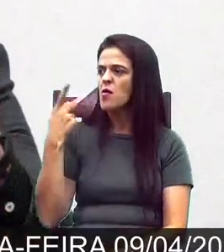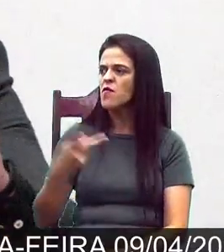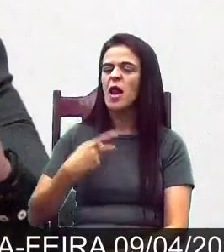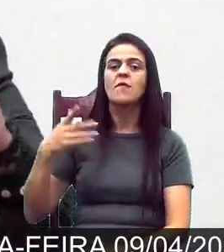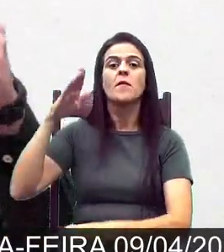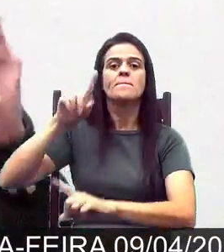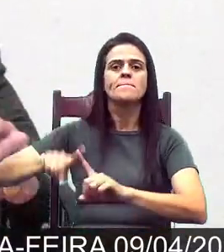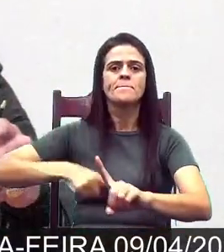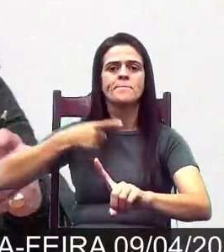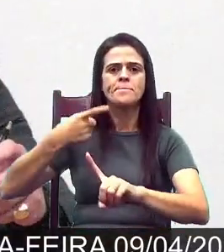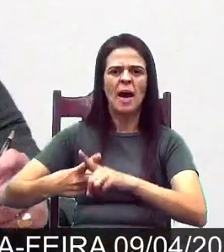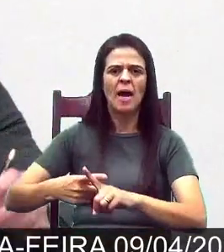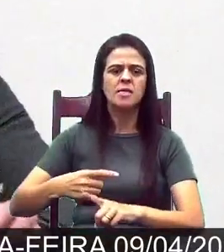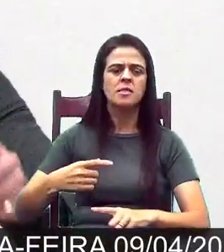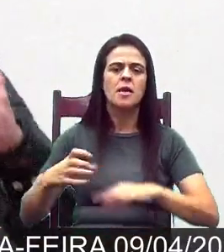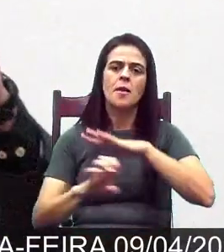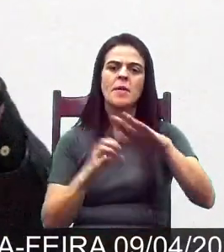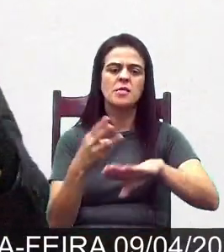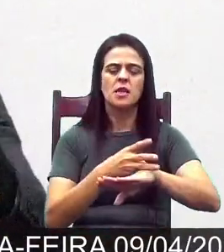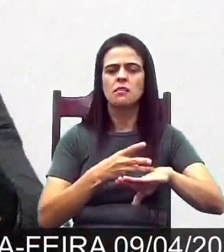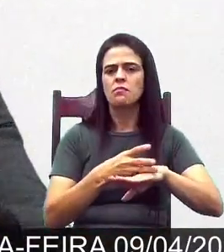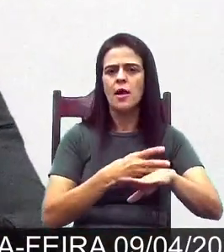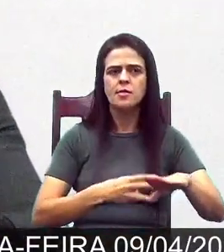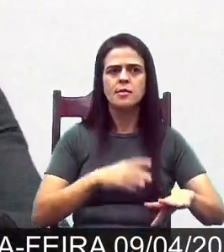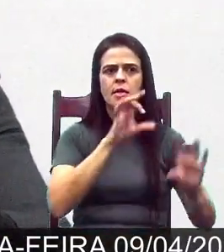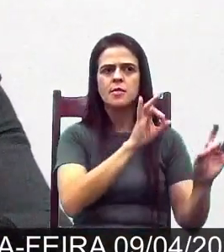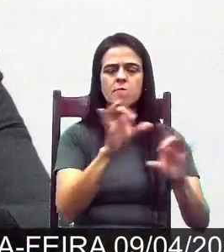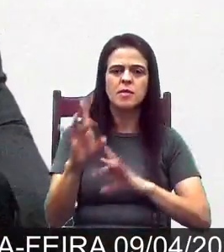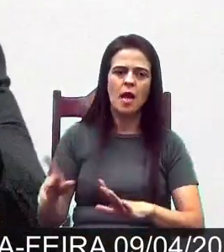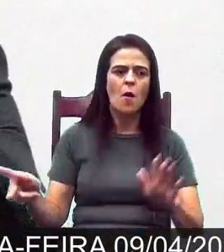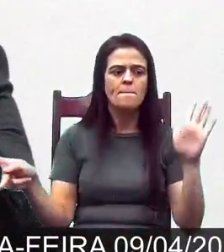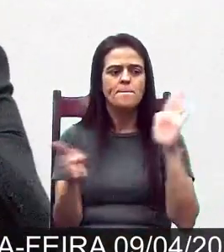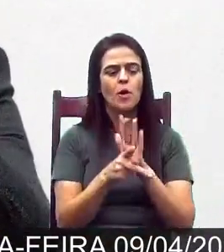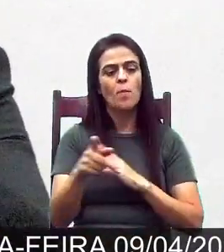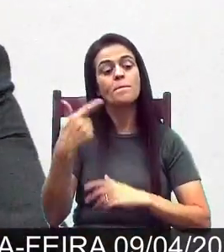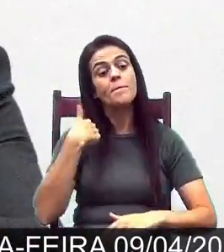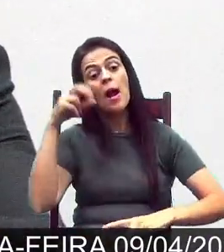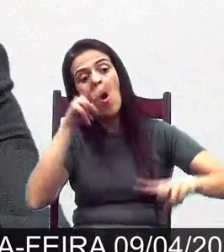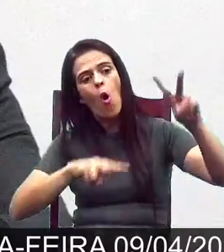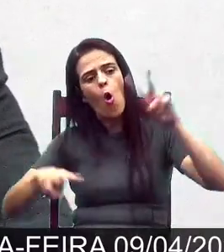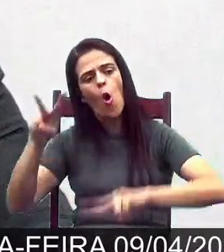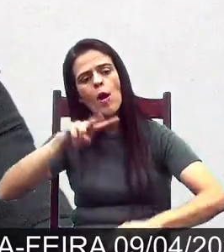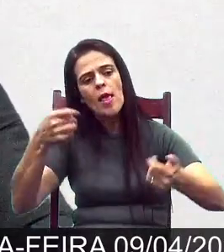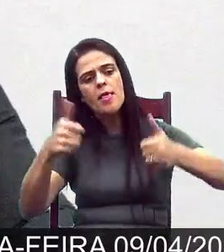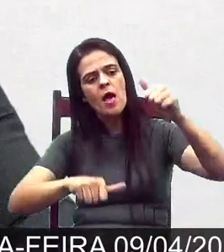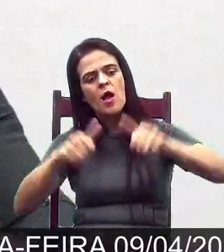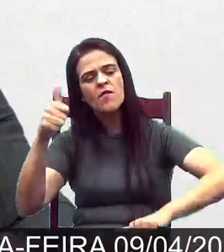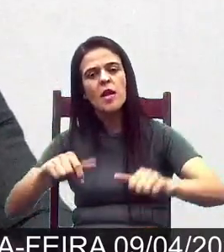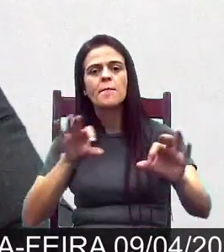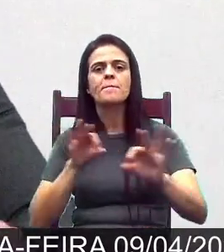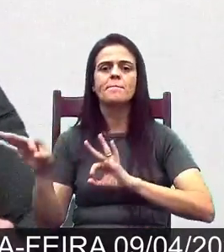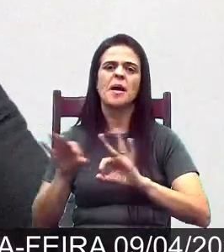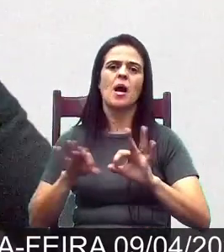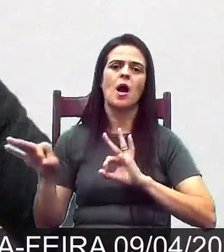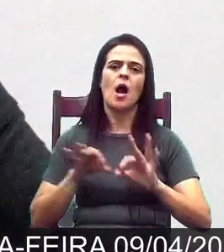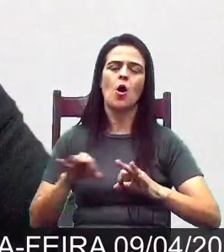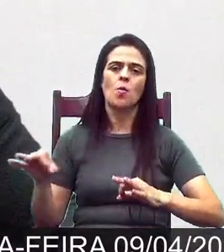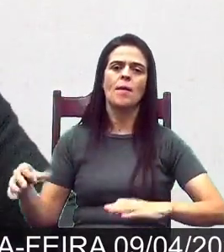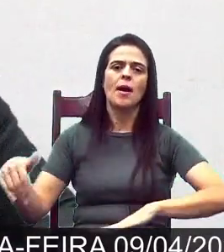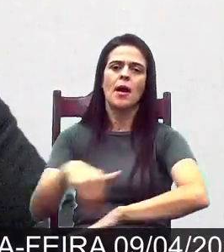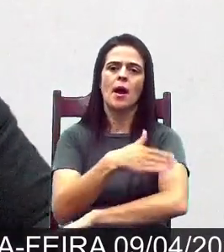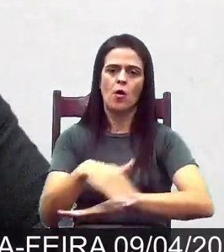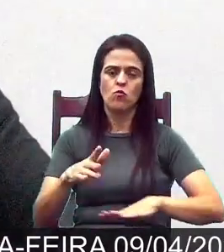a contratação terceirizada de alguém especializado para poder dar conta do recado, para eu não sair